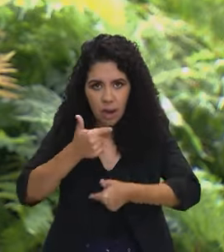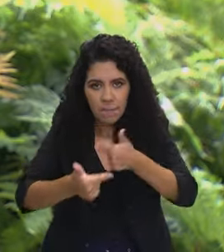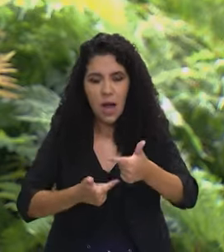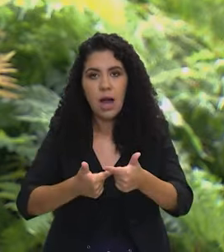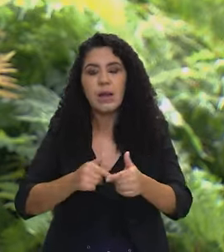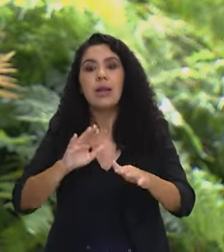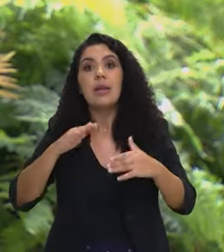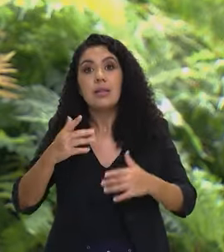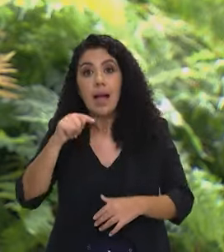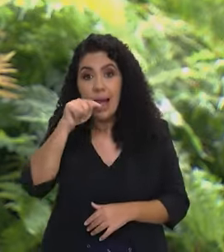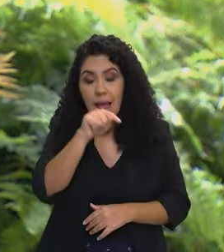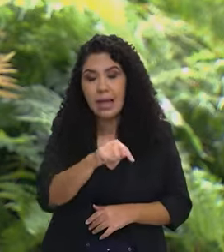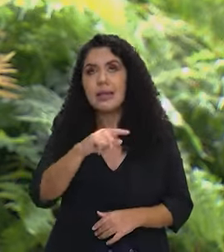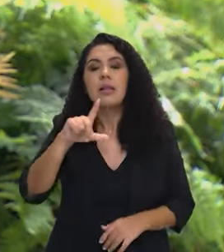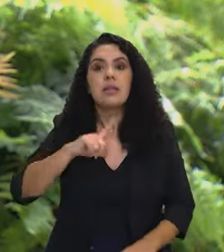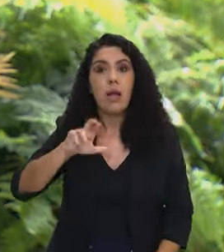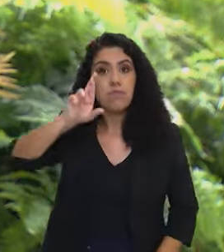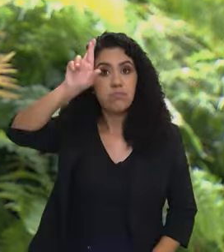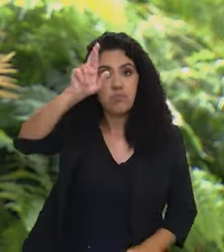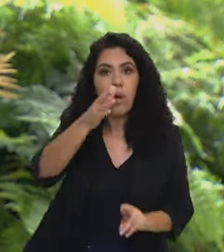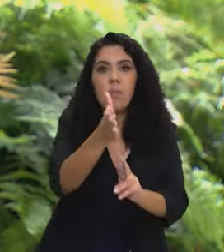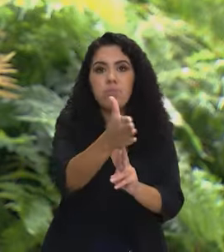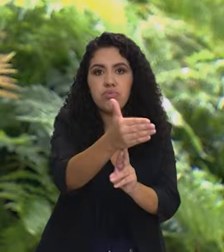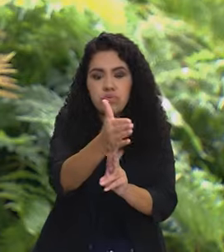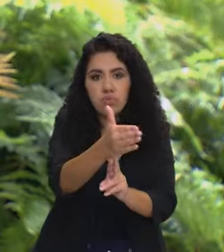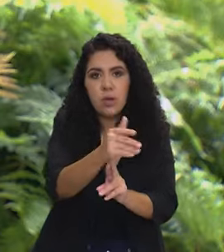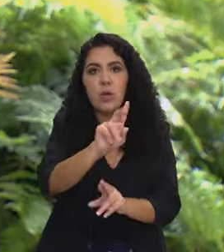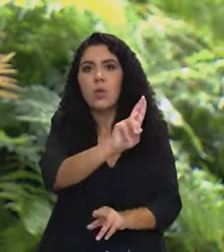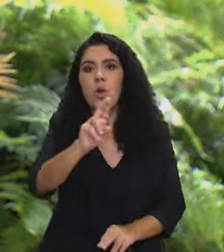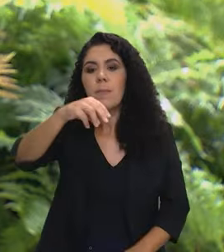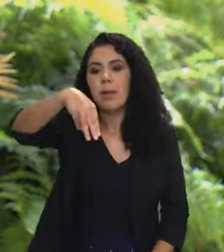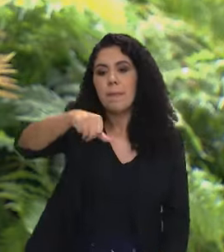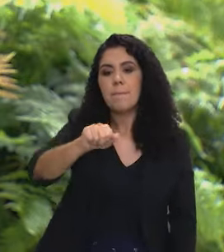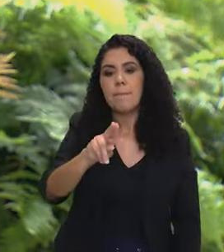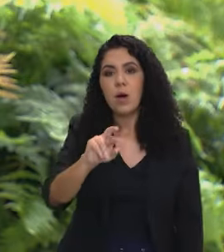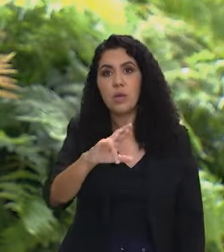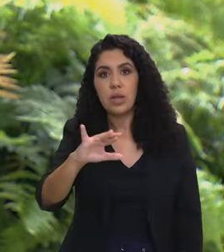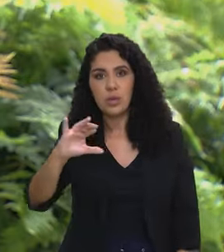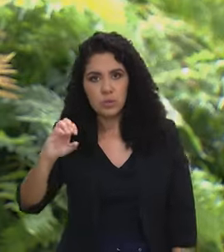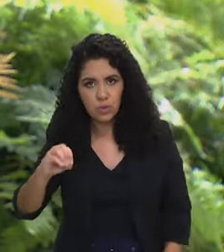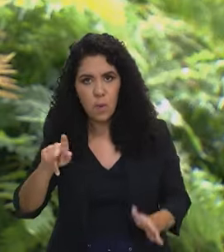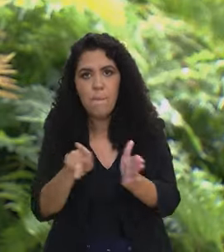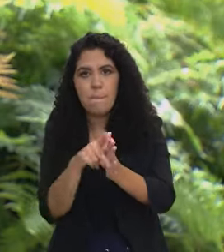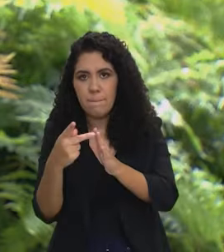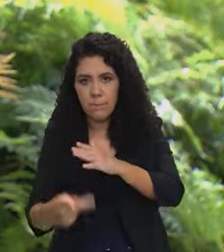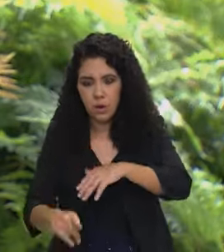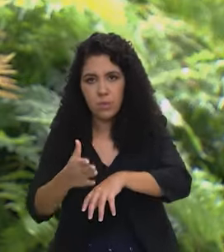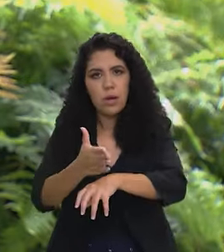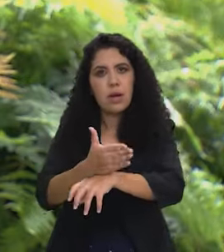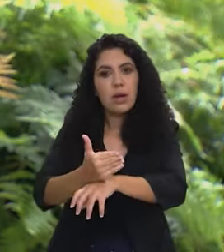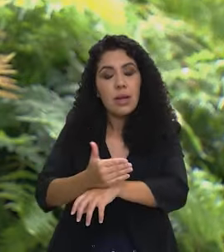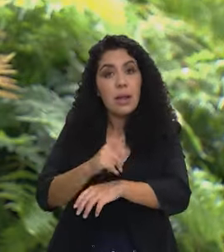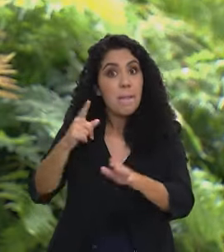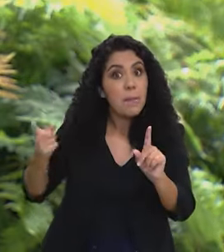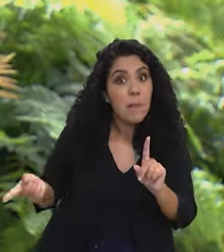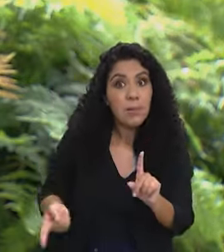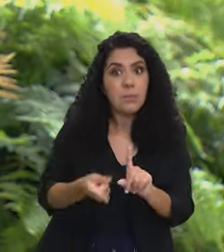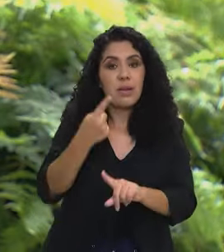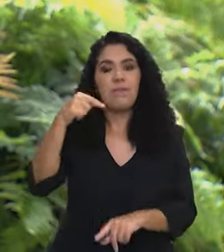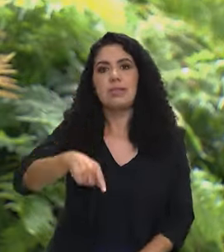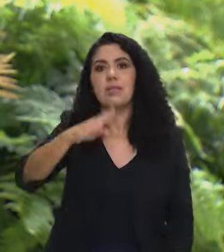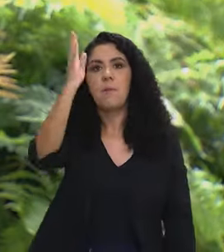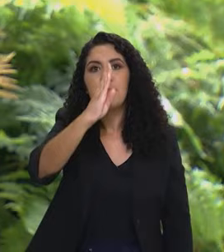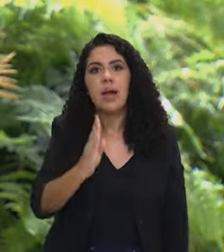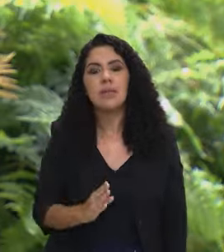A trilha do Sherpa, ela é presidida por um diplomata também, o embaixador Maurício Lírio, aqui no Itamaraty. E aí o Brasil, pela primeira vez,